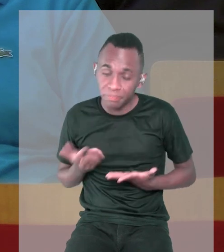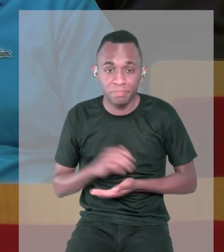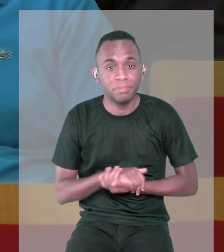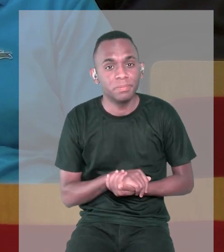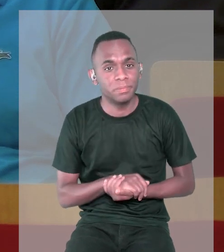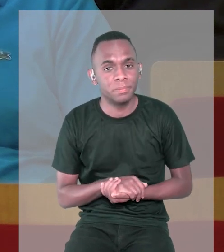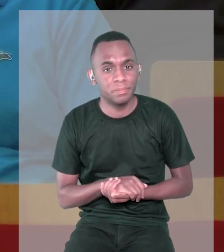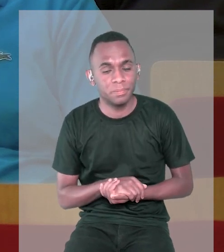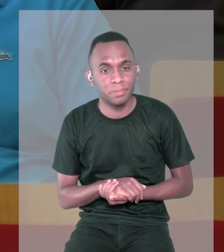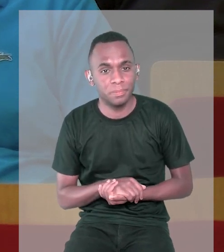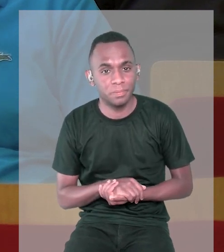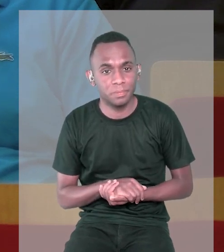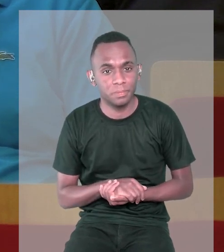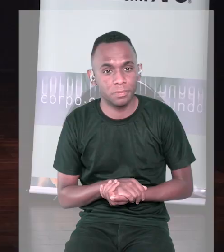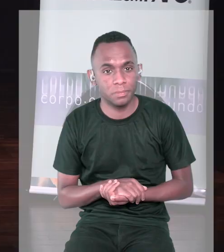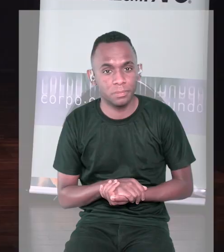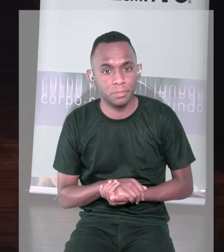antes?